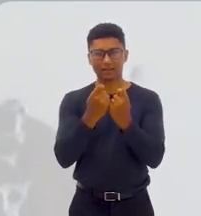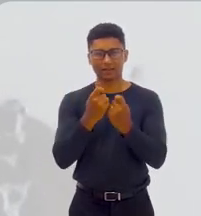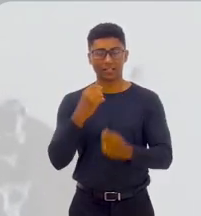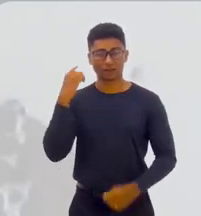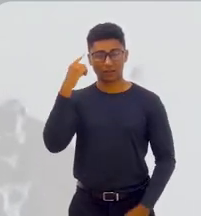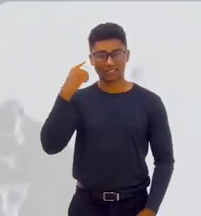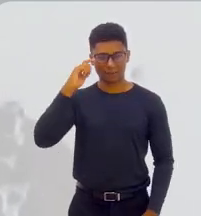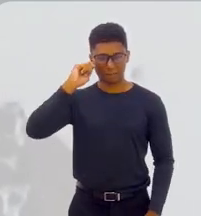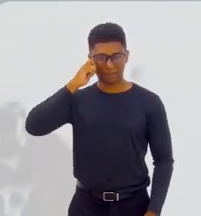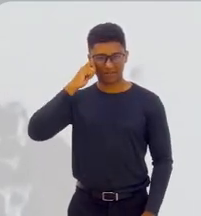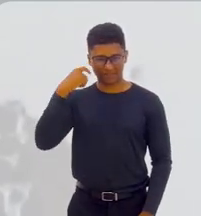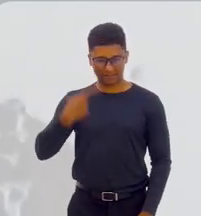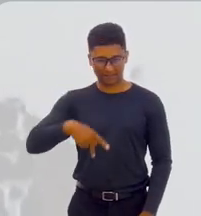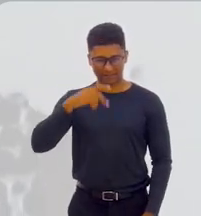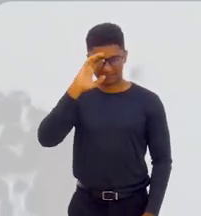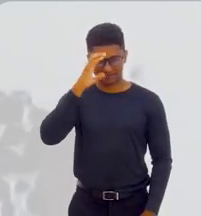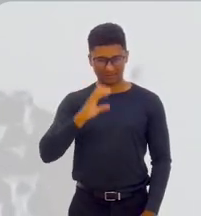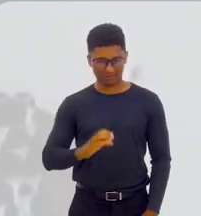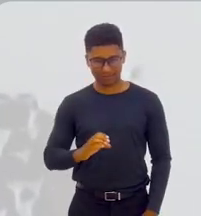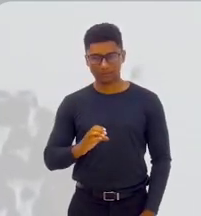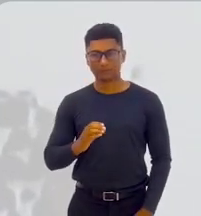Carioca, eu converso com os colegas assim.